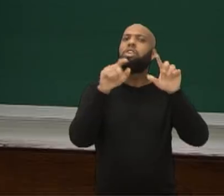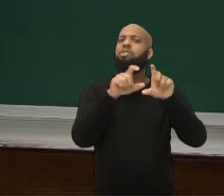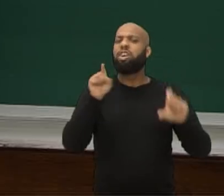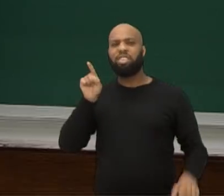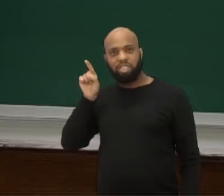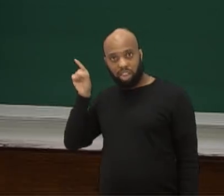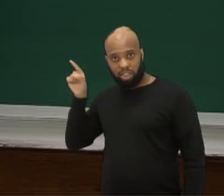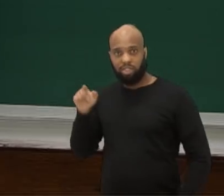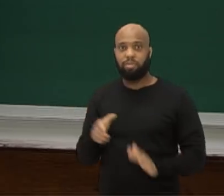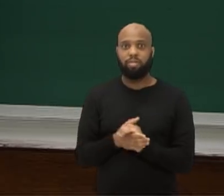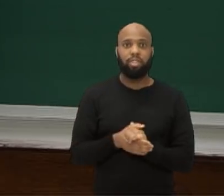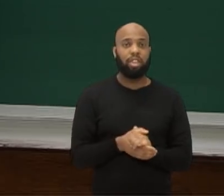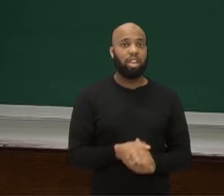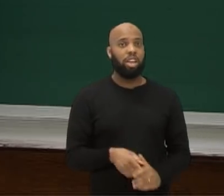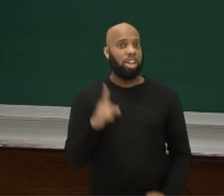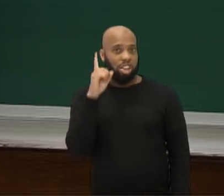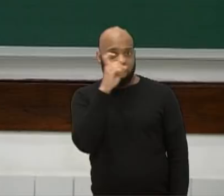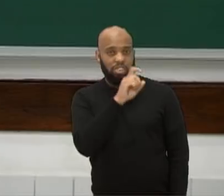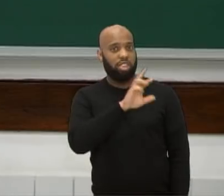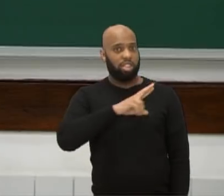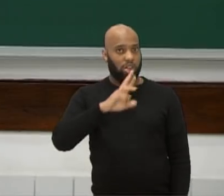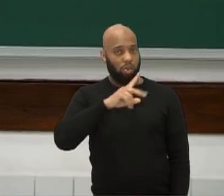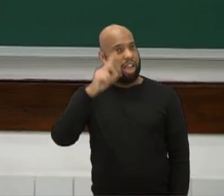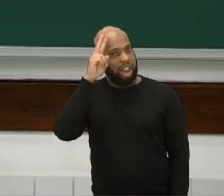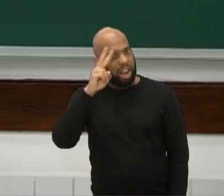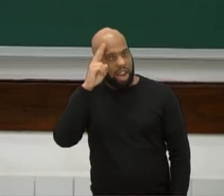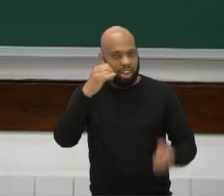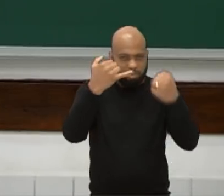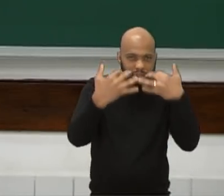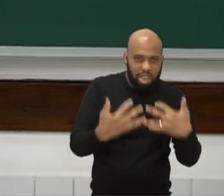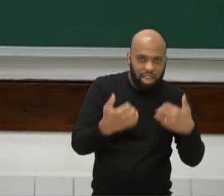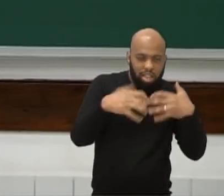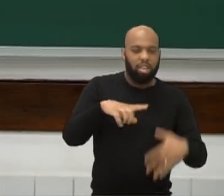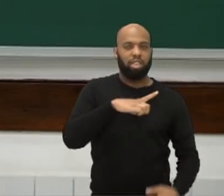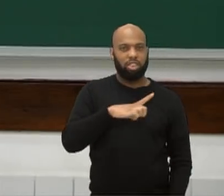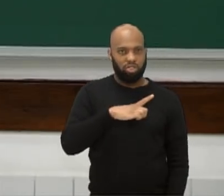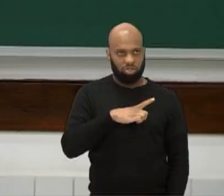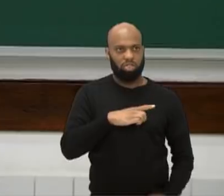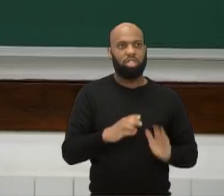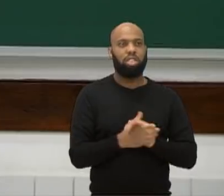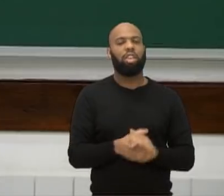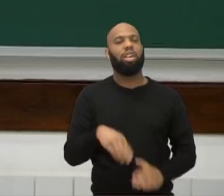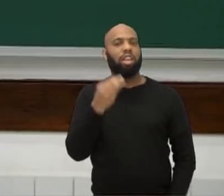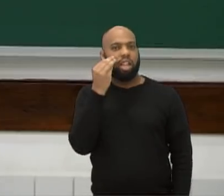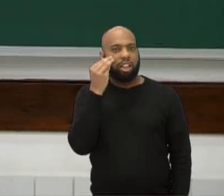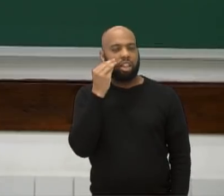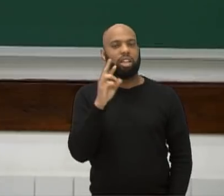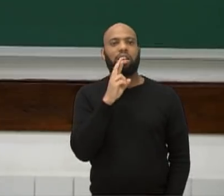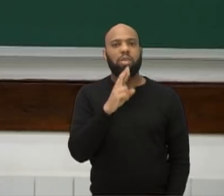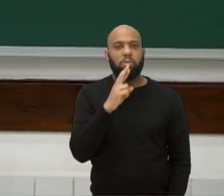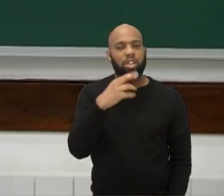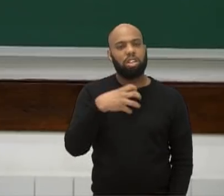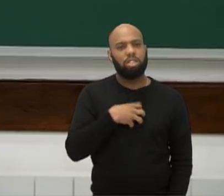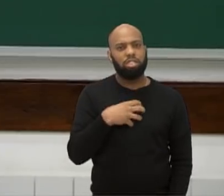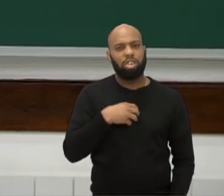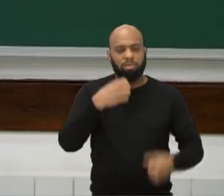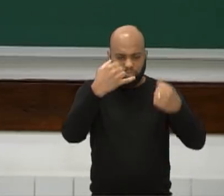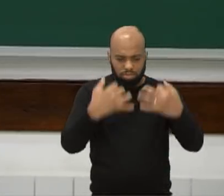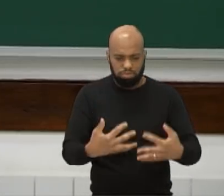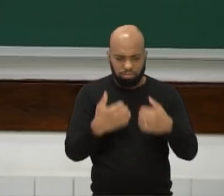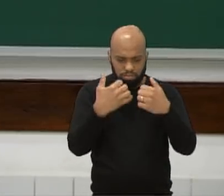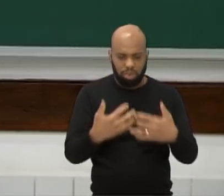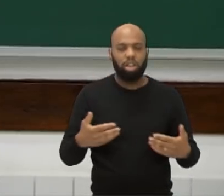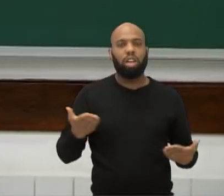frase? Não está difícil. Lembre-se das explicações e faça um bom argumento